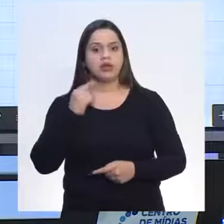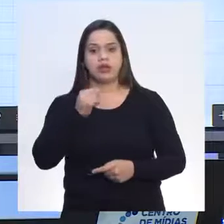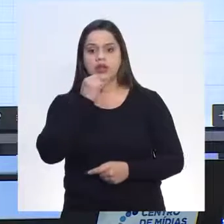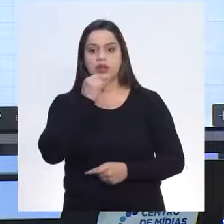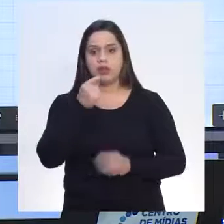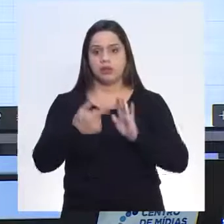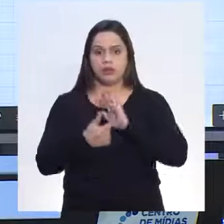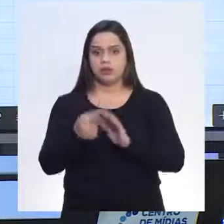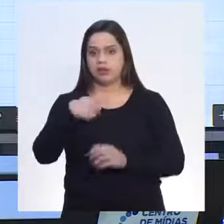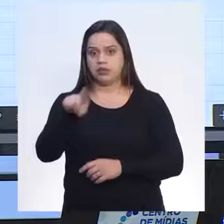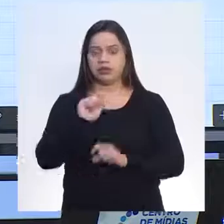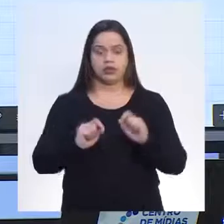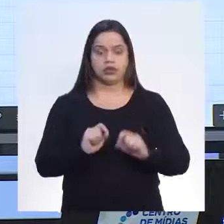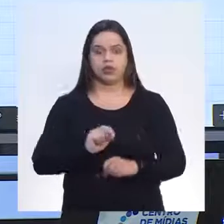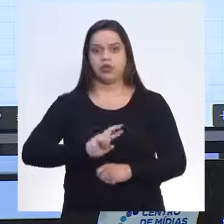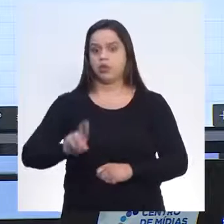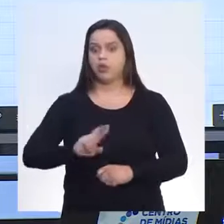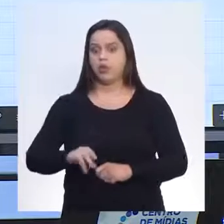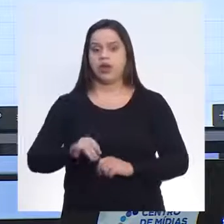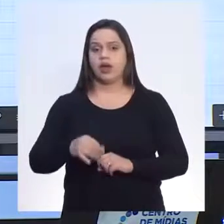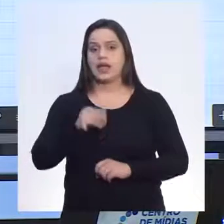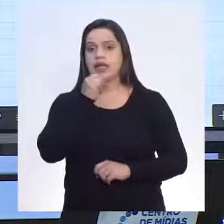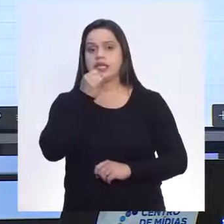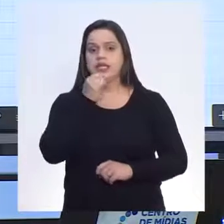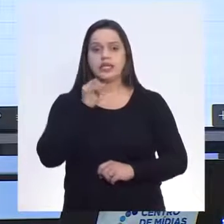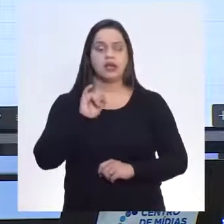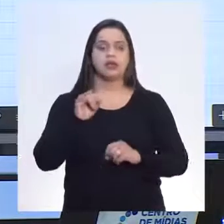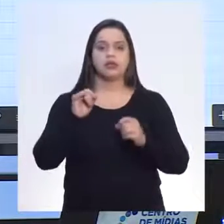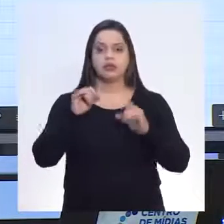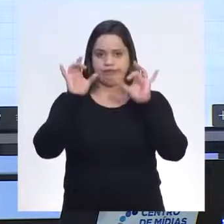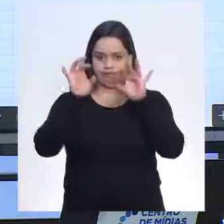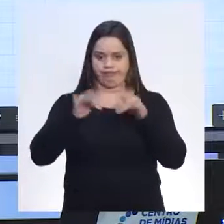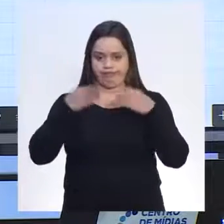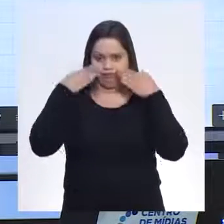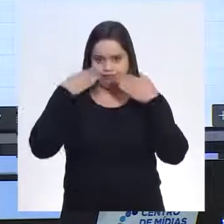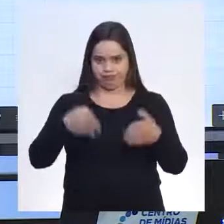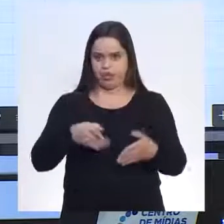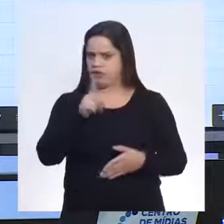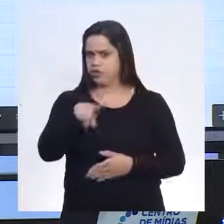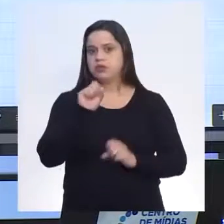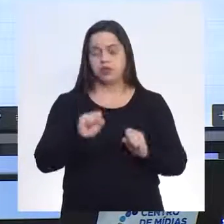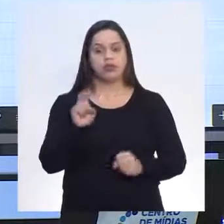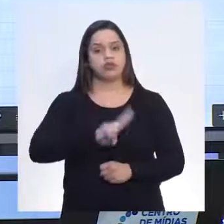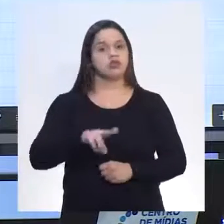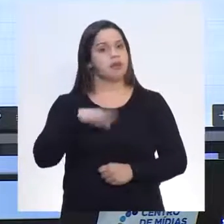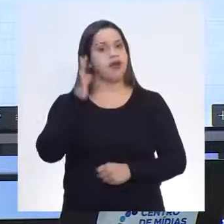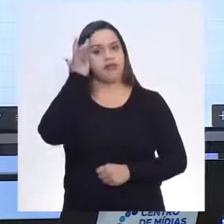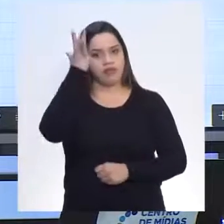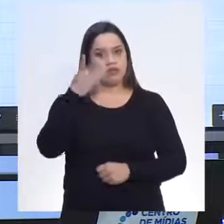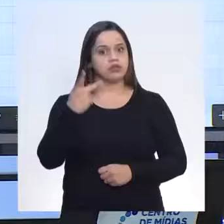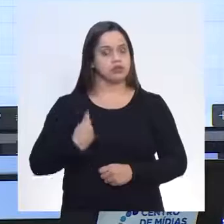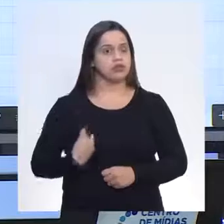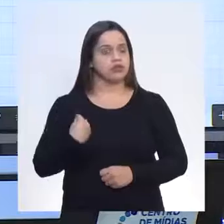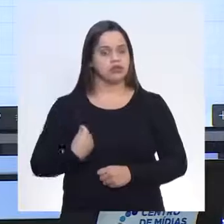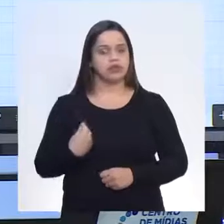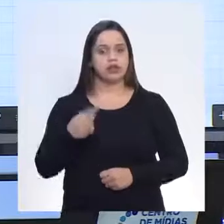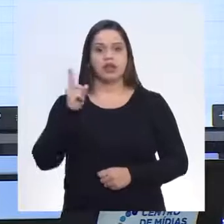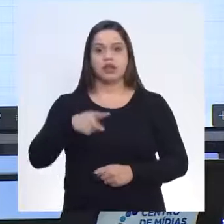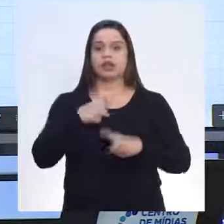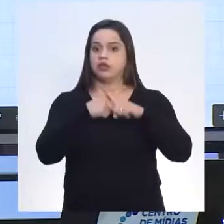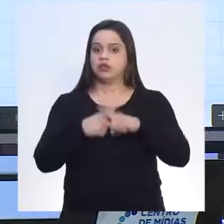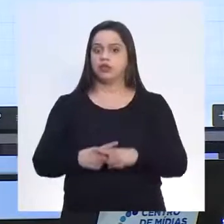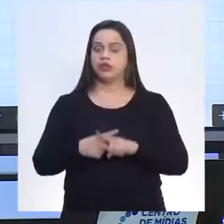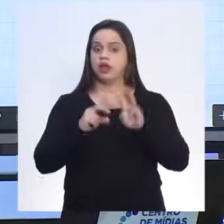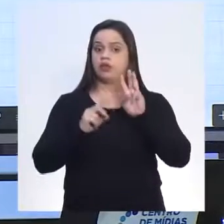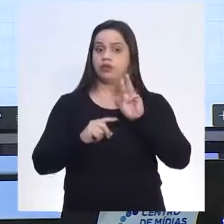para vocês não são modelos específicos, né? Vocês podem utilizar o que vocês encontrarem mais fácil. Esse de você multiplicar em V